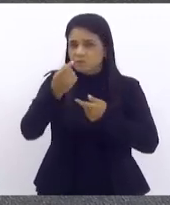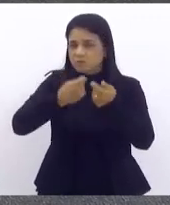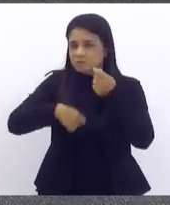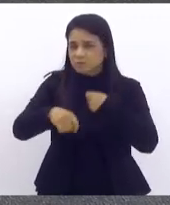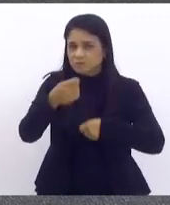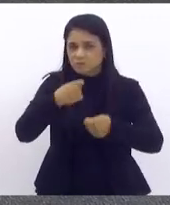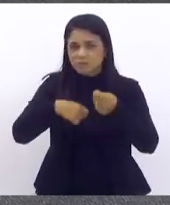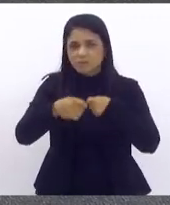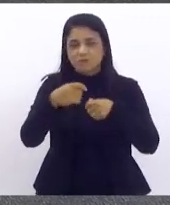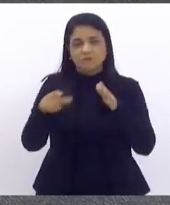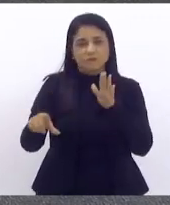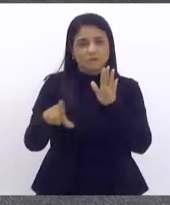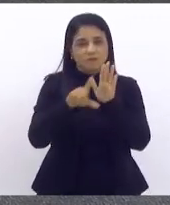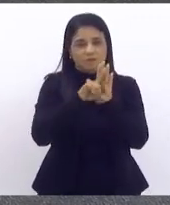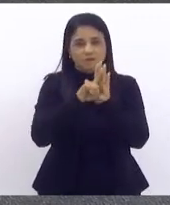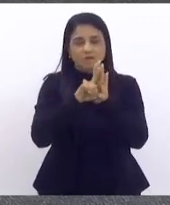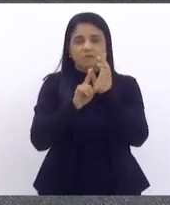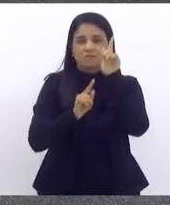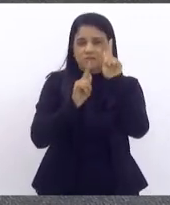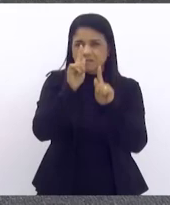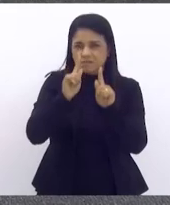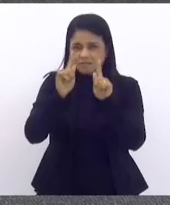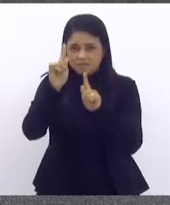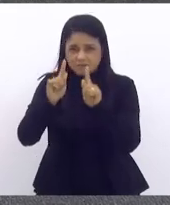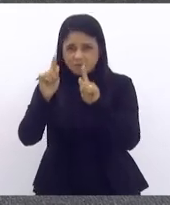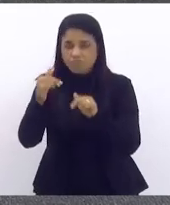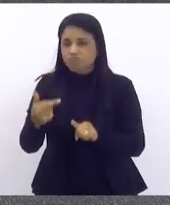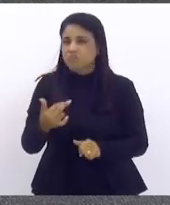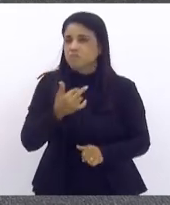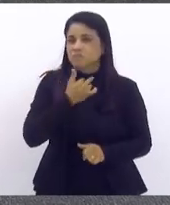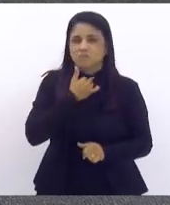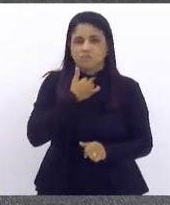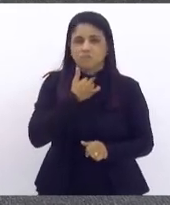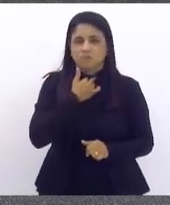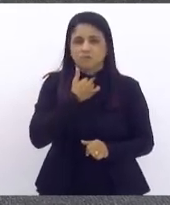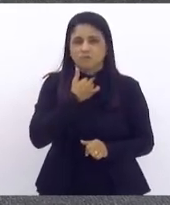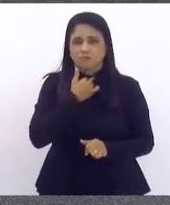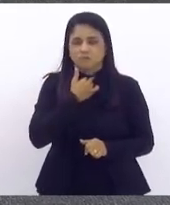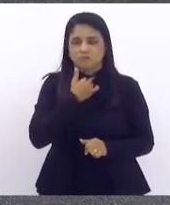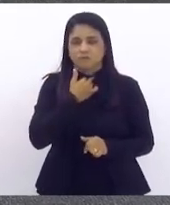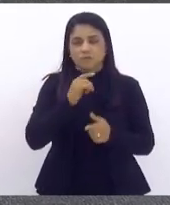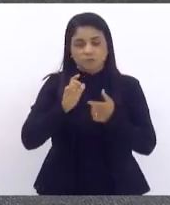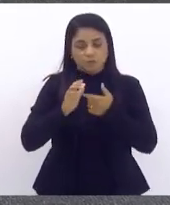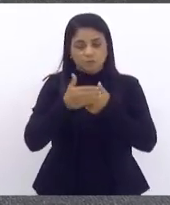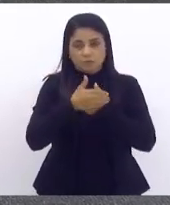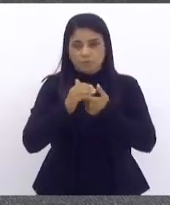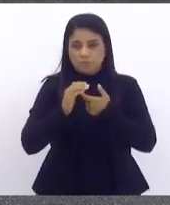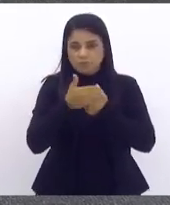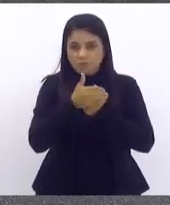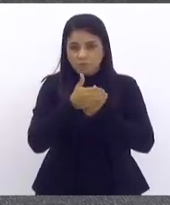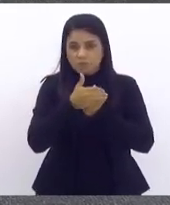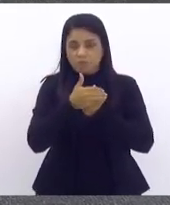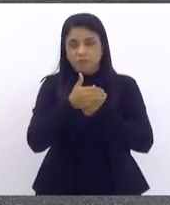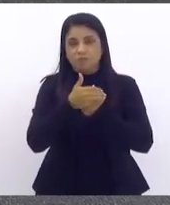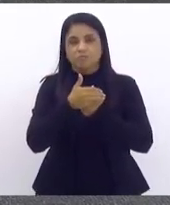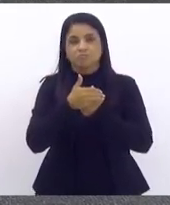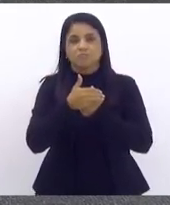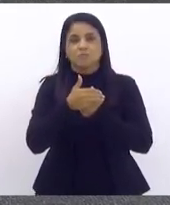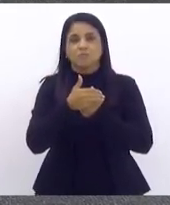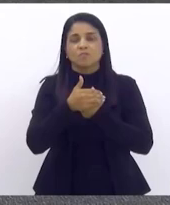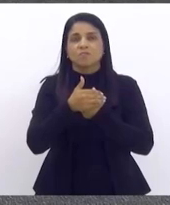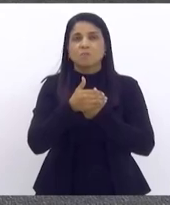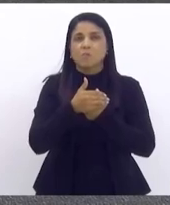administrativo, da lei de licitações, não pode haver, nesses termos colocados, uma previsão